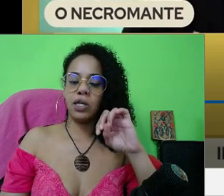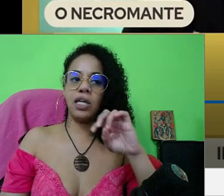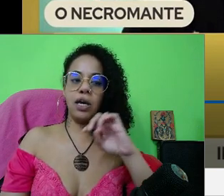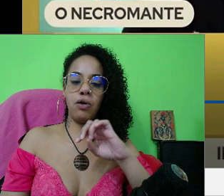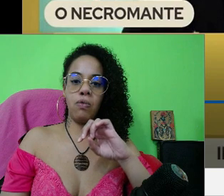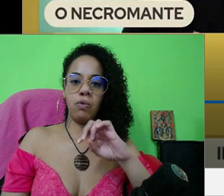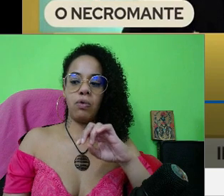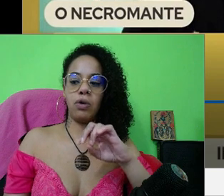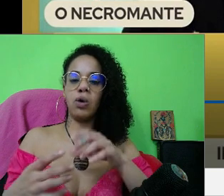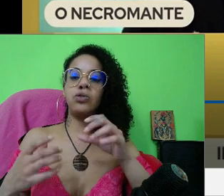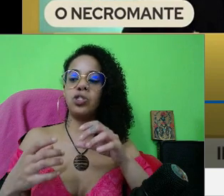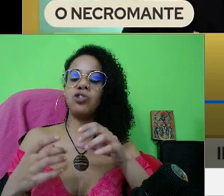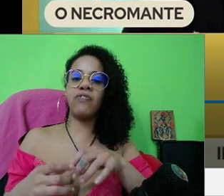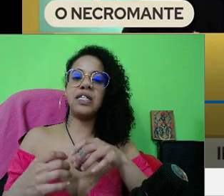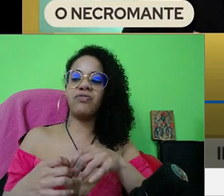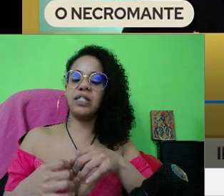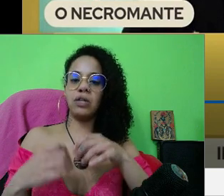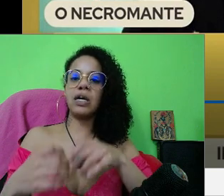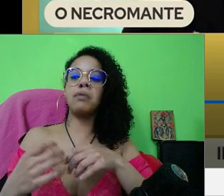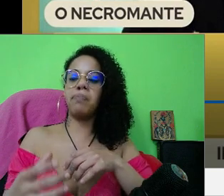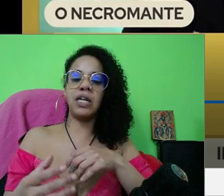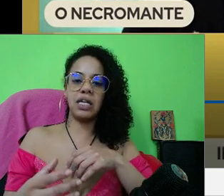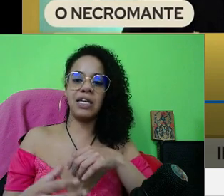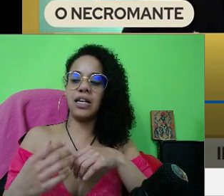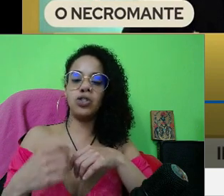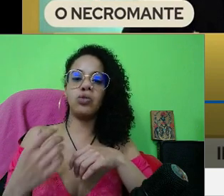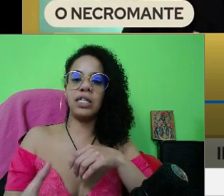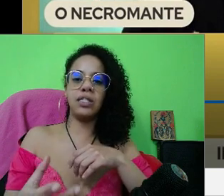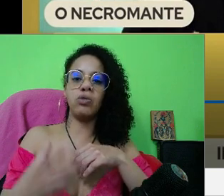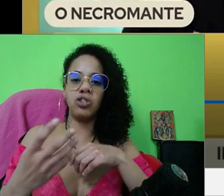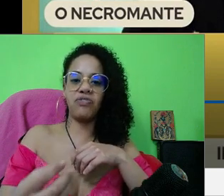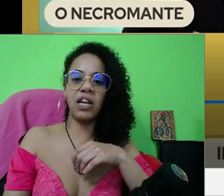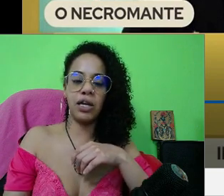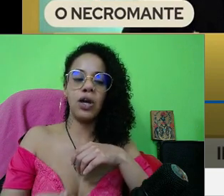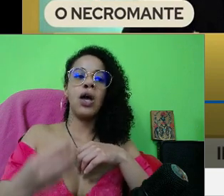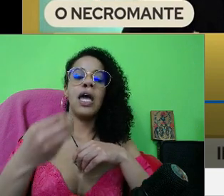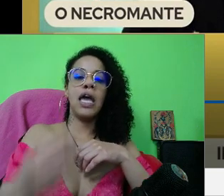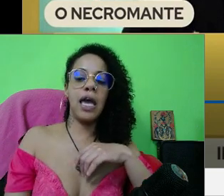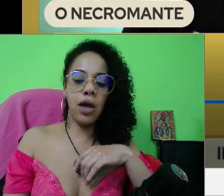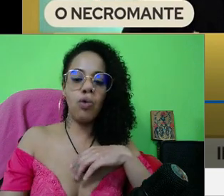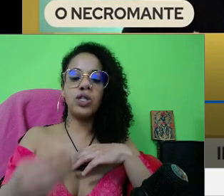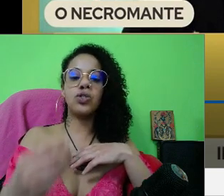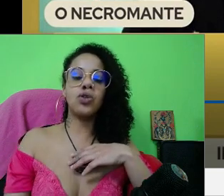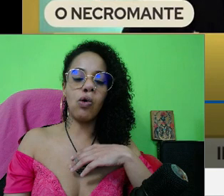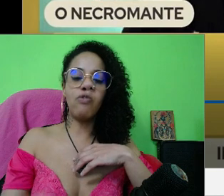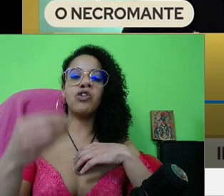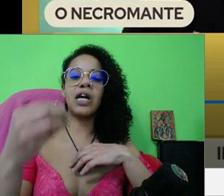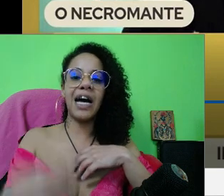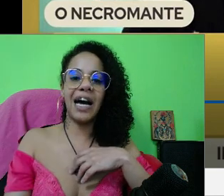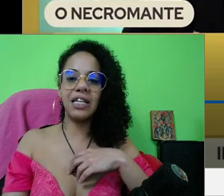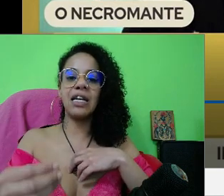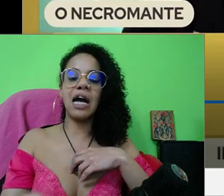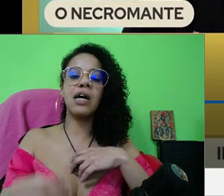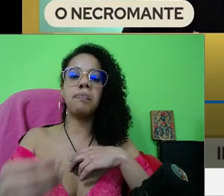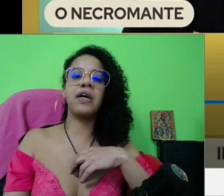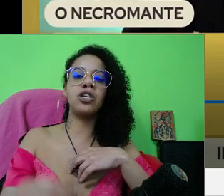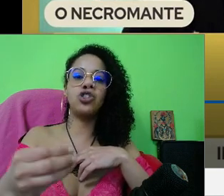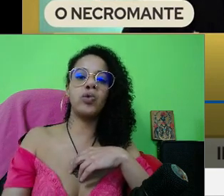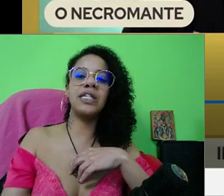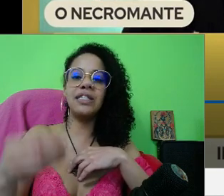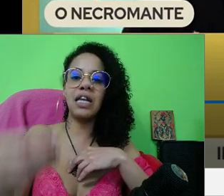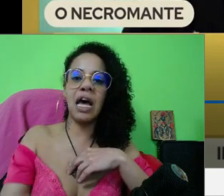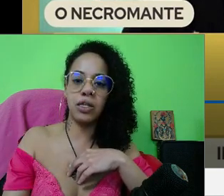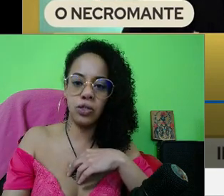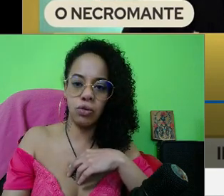que eu enquanto estivesse fazendo a campanha que era escurecido eu te falei eu estou focada na